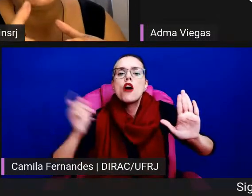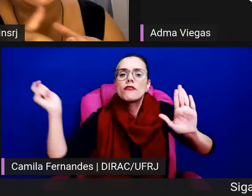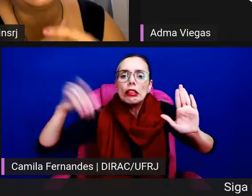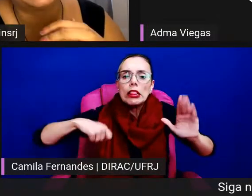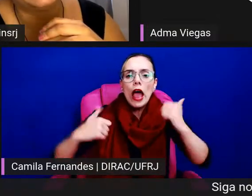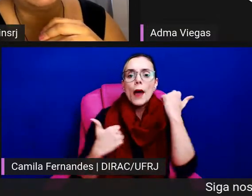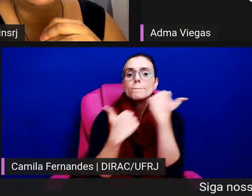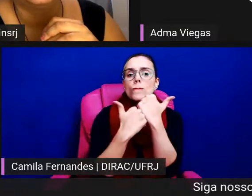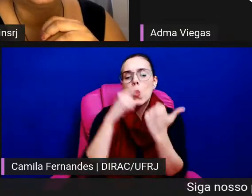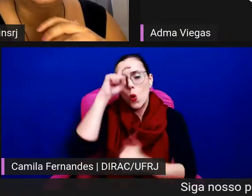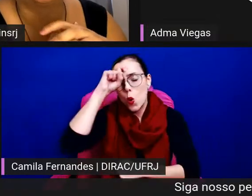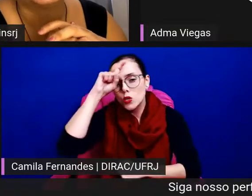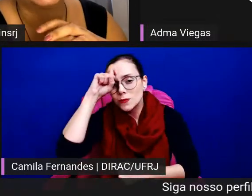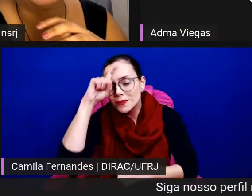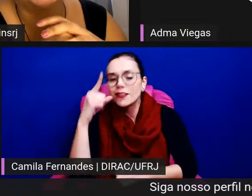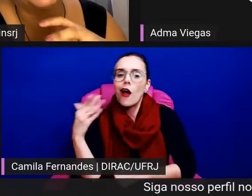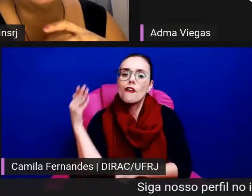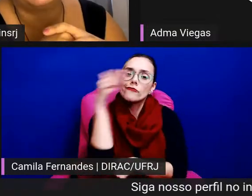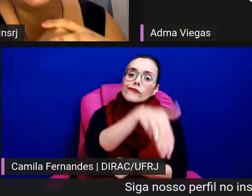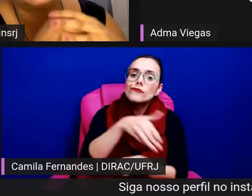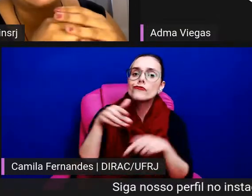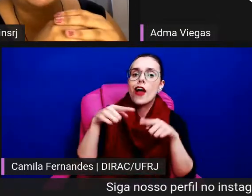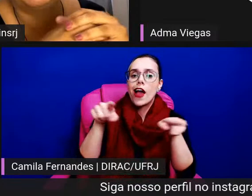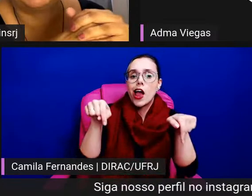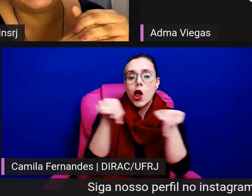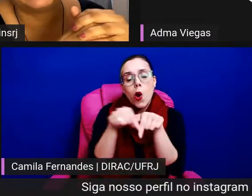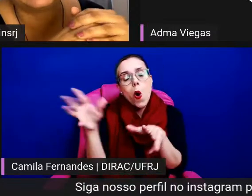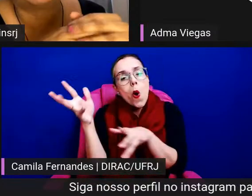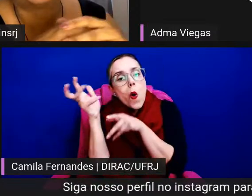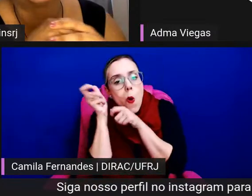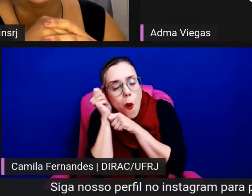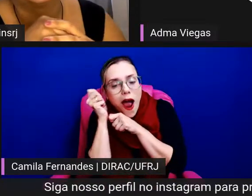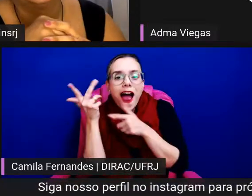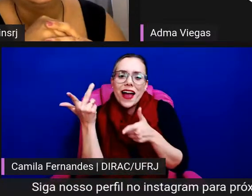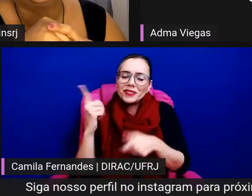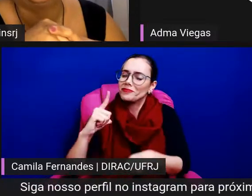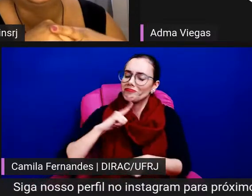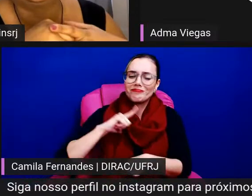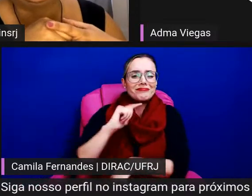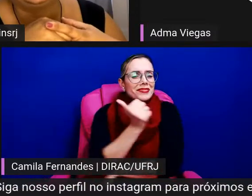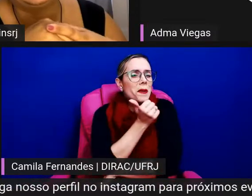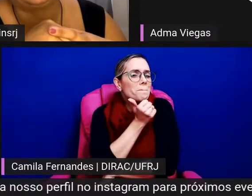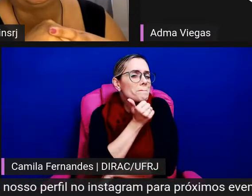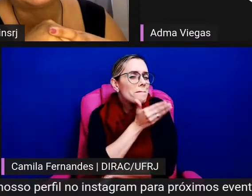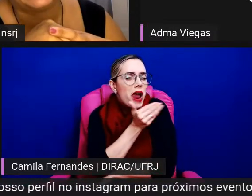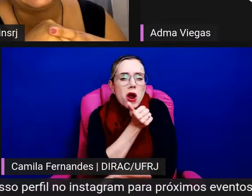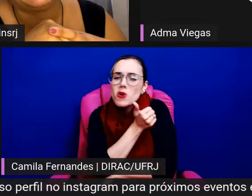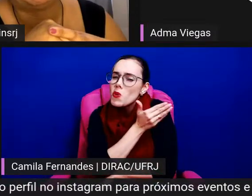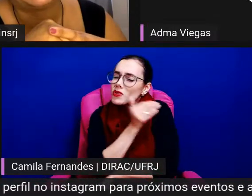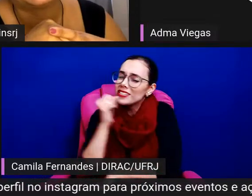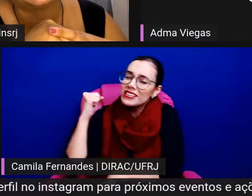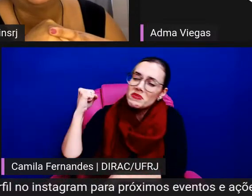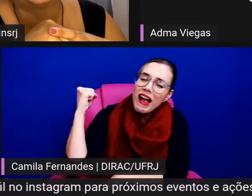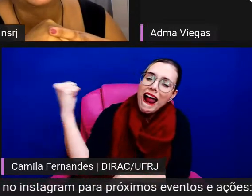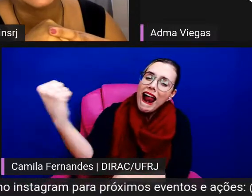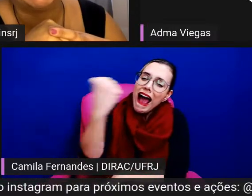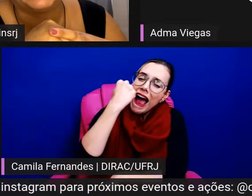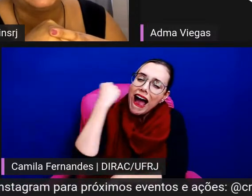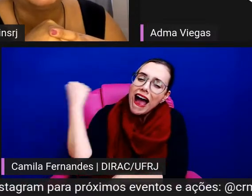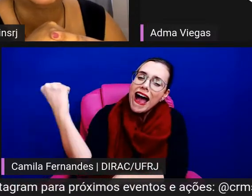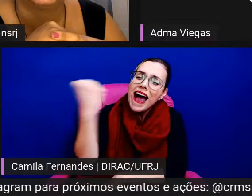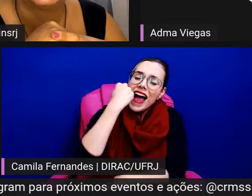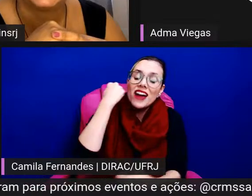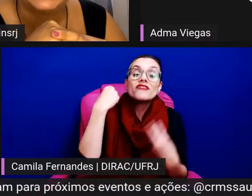nosso casamento, inclusive, nós passamos por diversas lesbofobias das pessoas não quererem fazer o